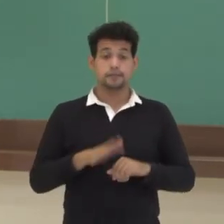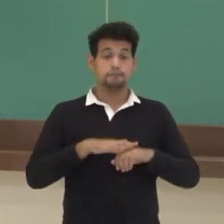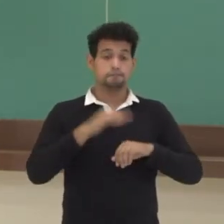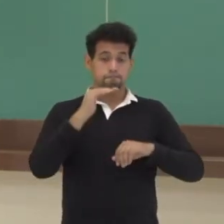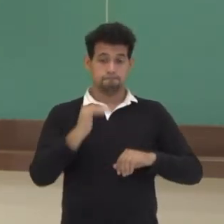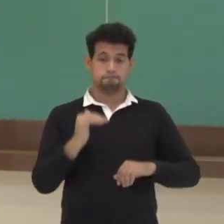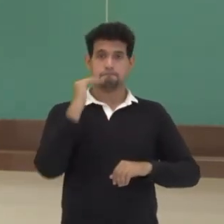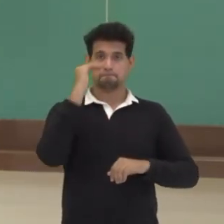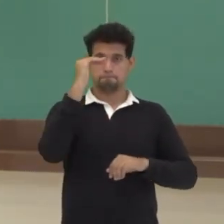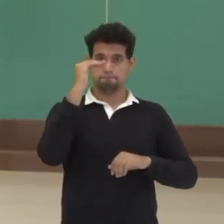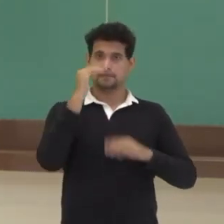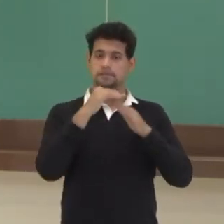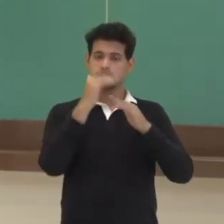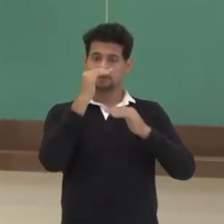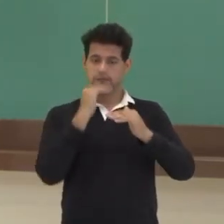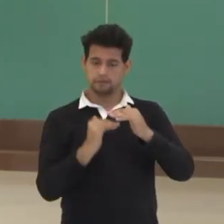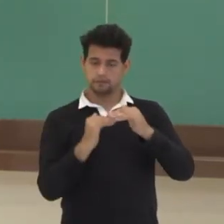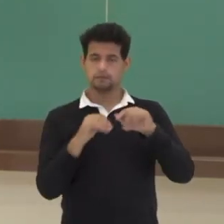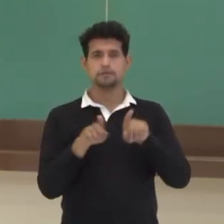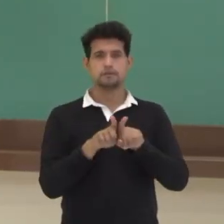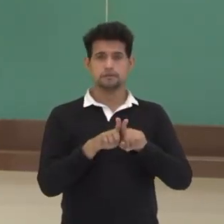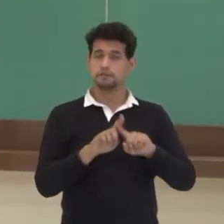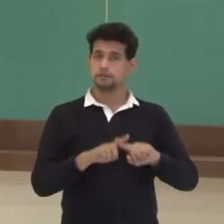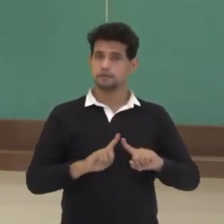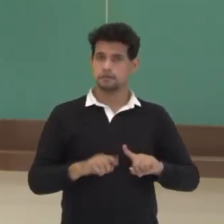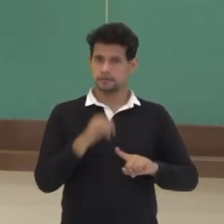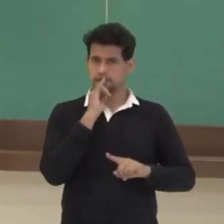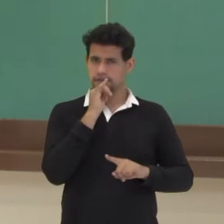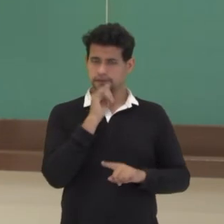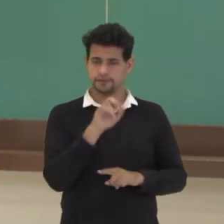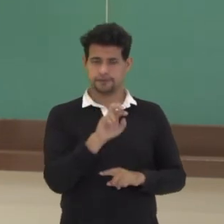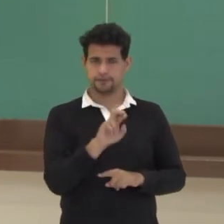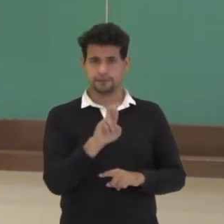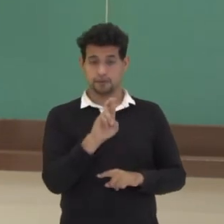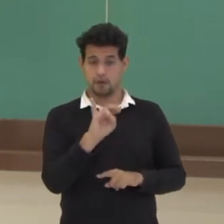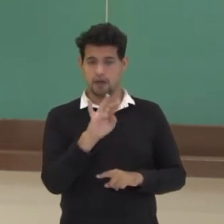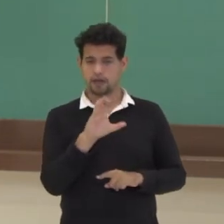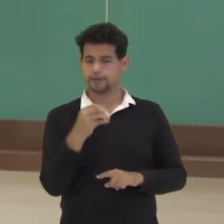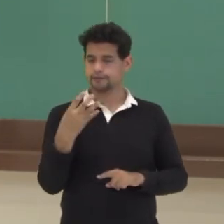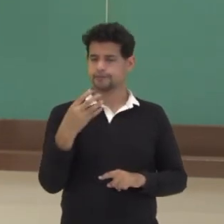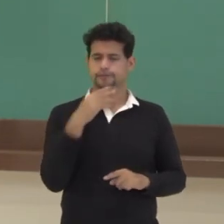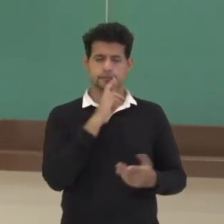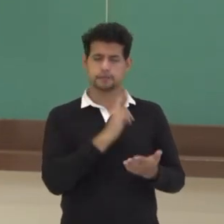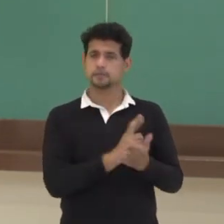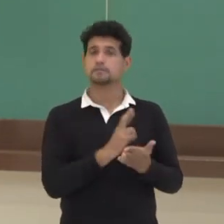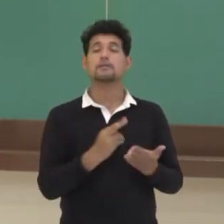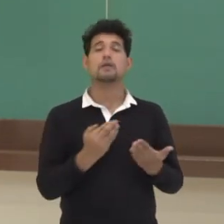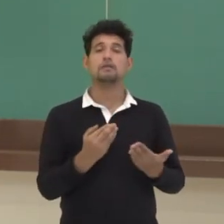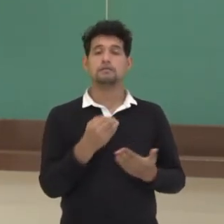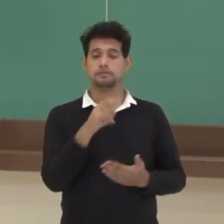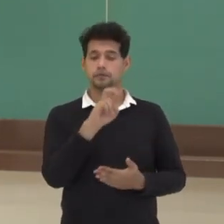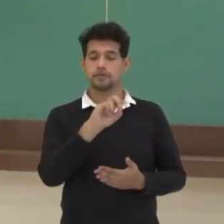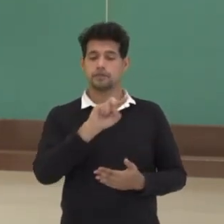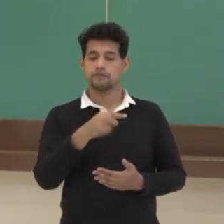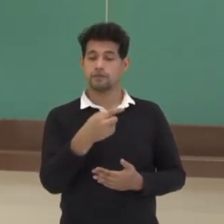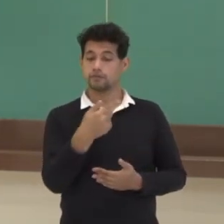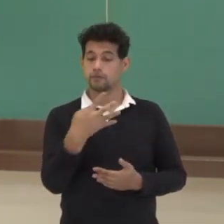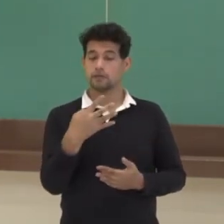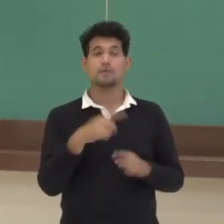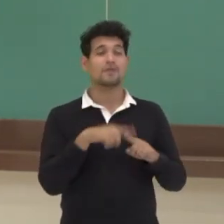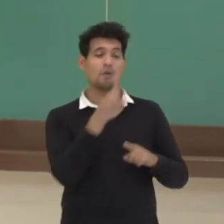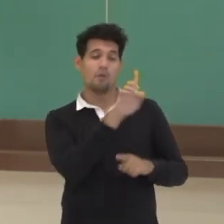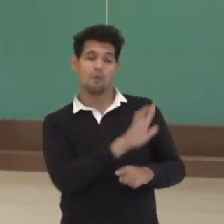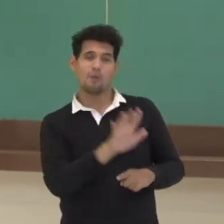né, para o menor. Então, com o raio 4 eu encontrei 50,24. Com o raio 10,